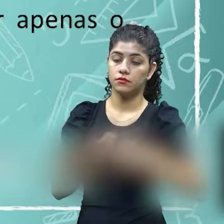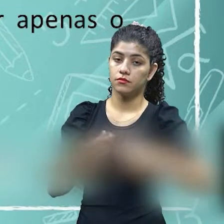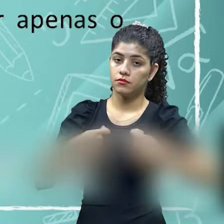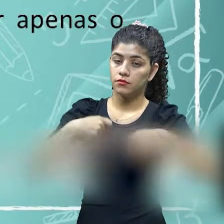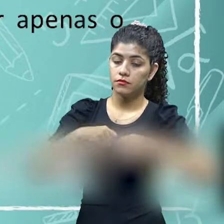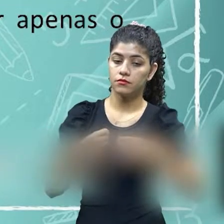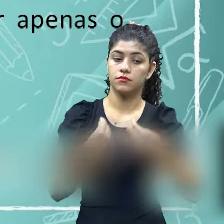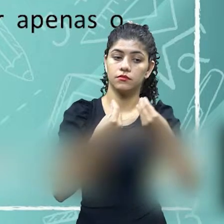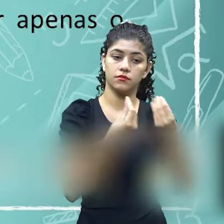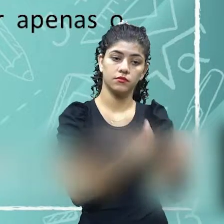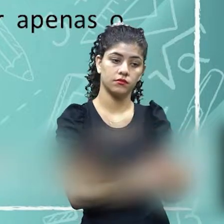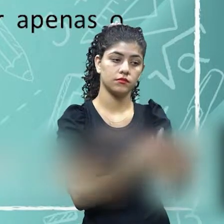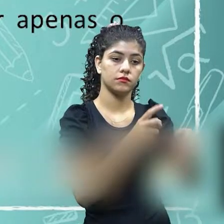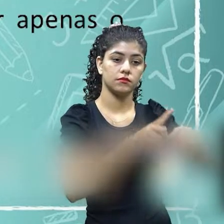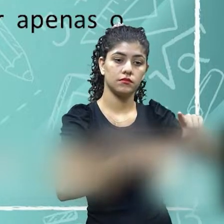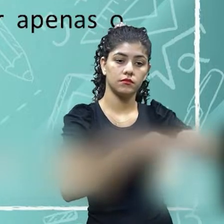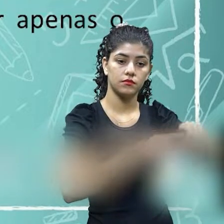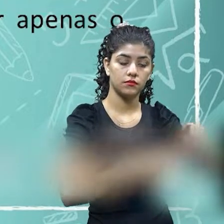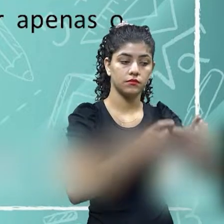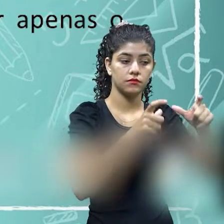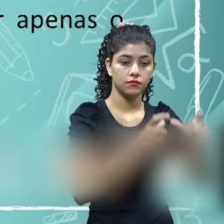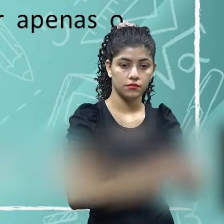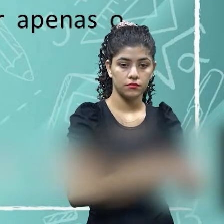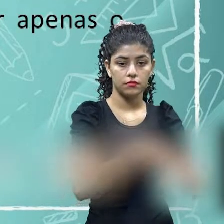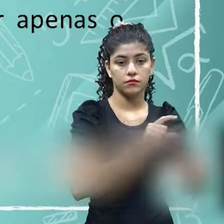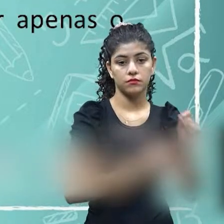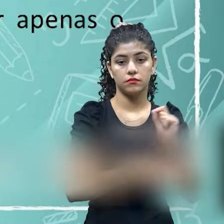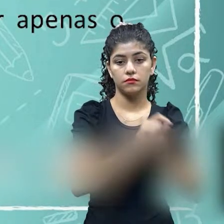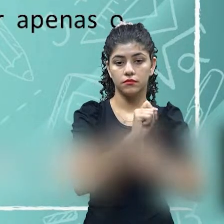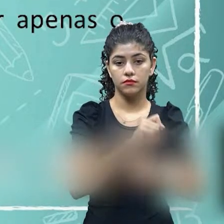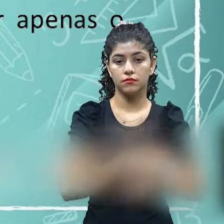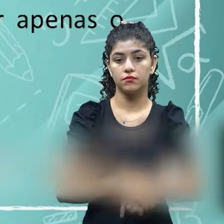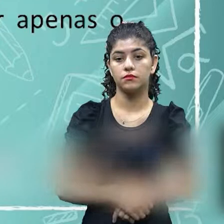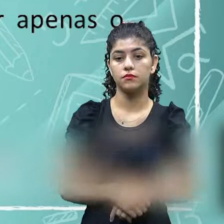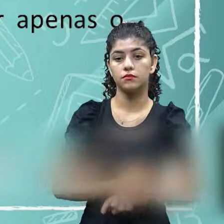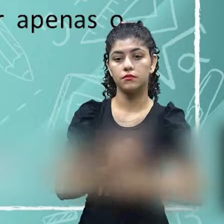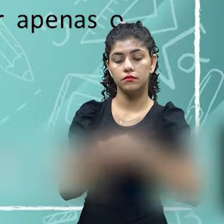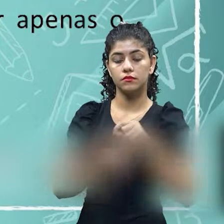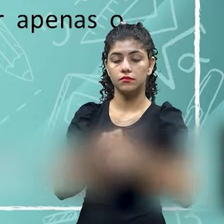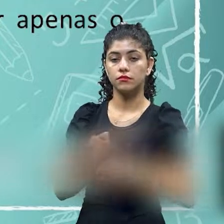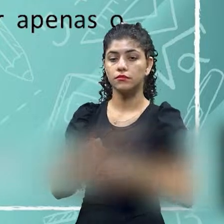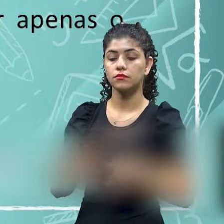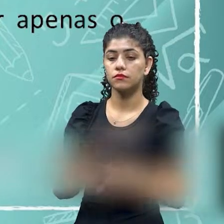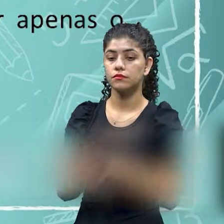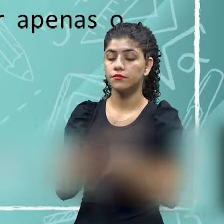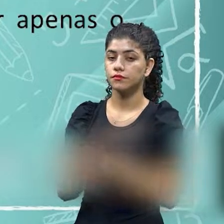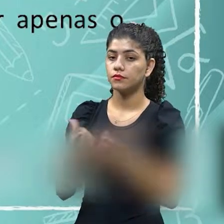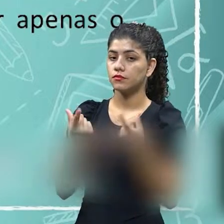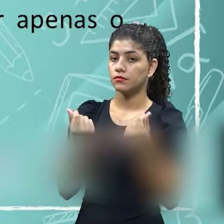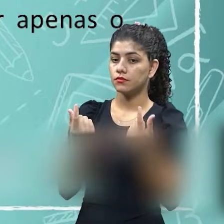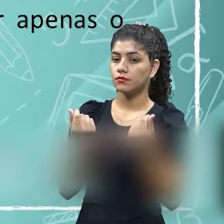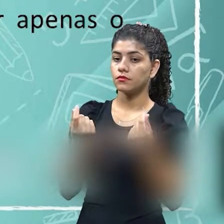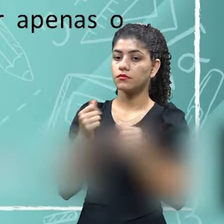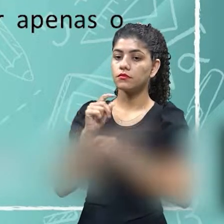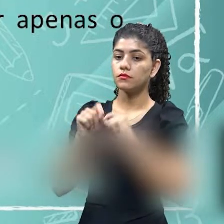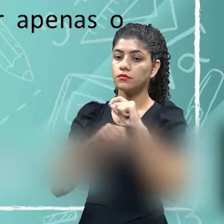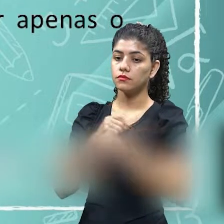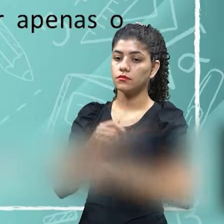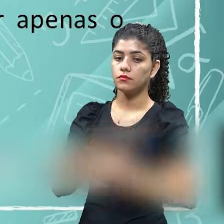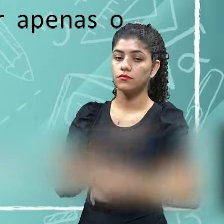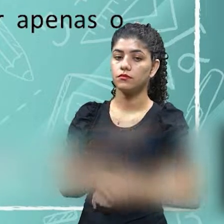no porto de destino escolhido pelo importador. As despesas de transporte ficam, portanto, ao cargo